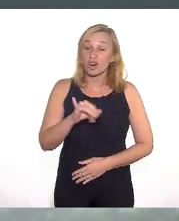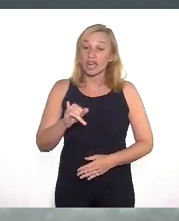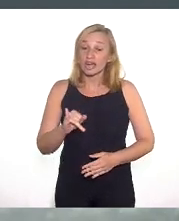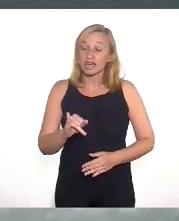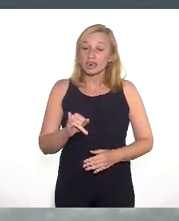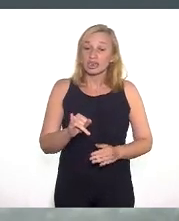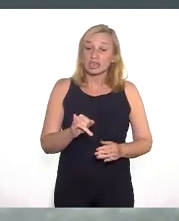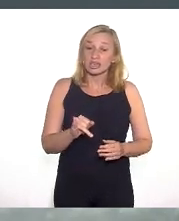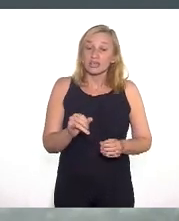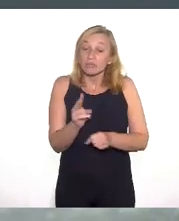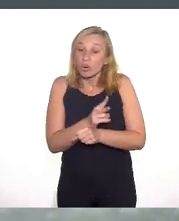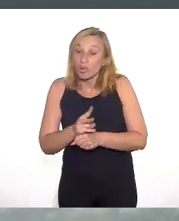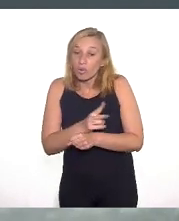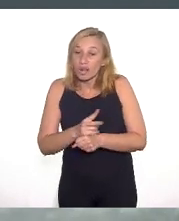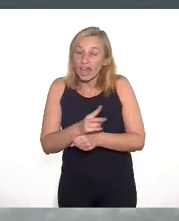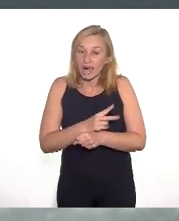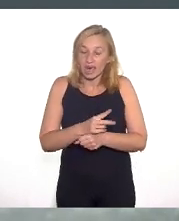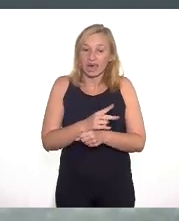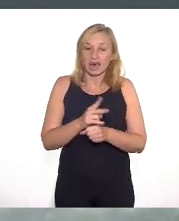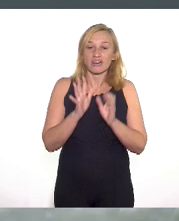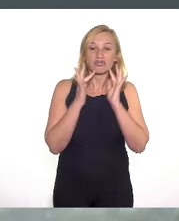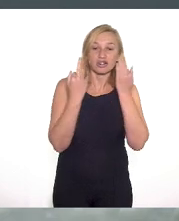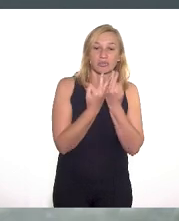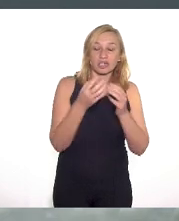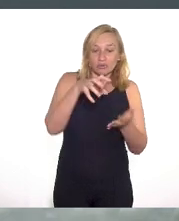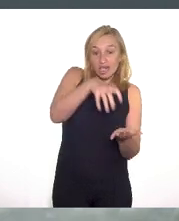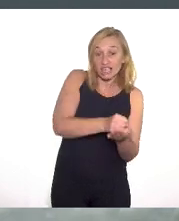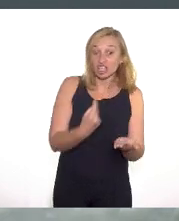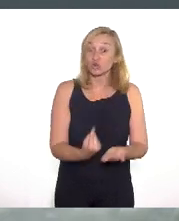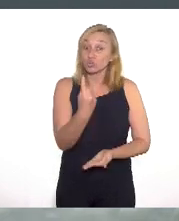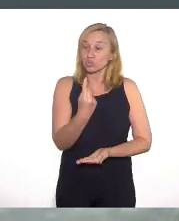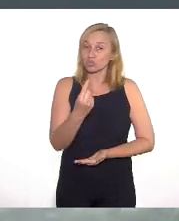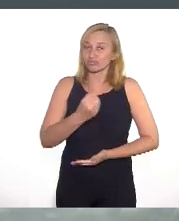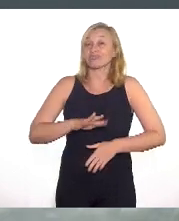buscar essas famílias lá no cadastro único. Então,